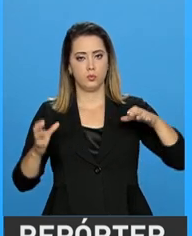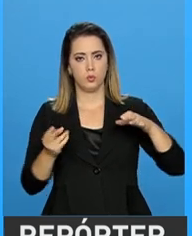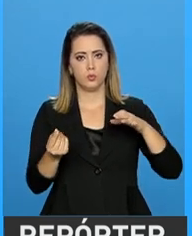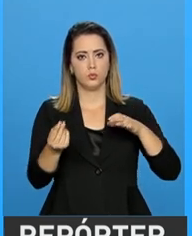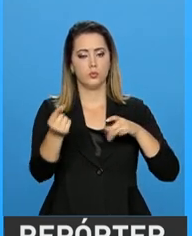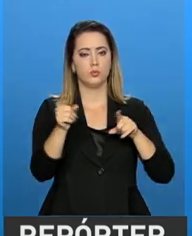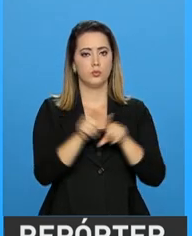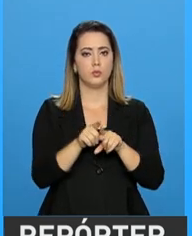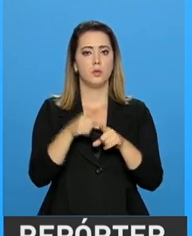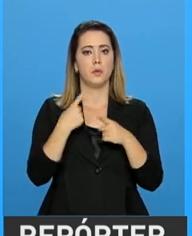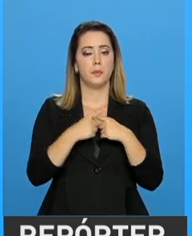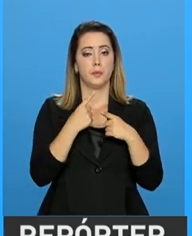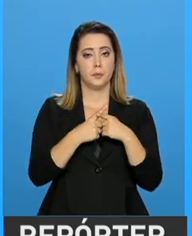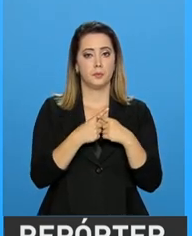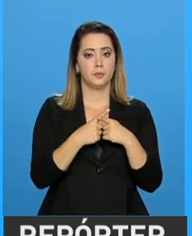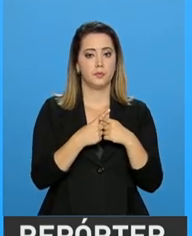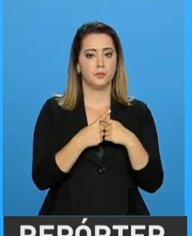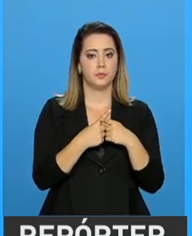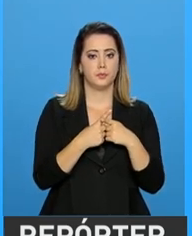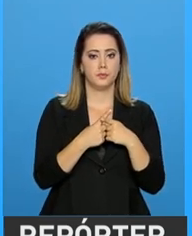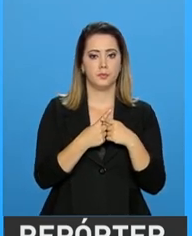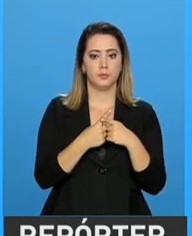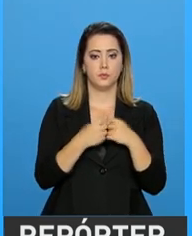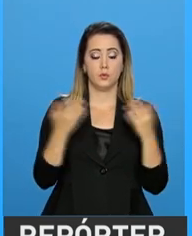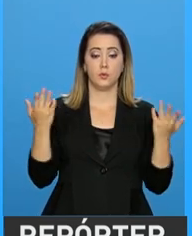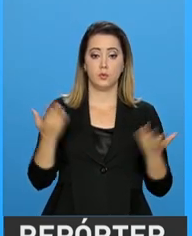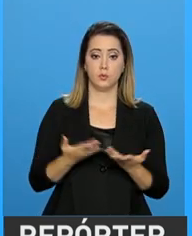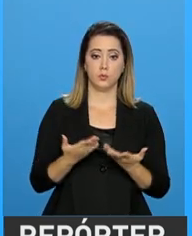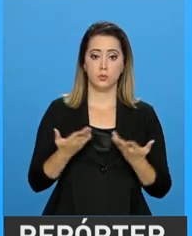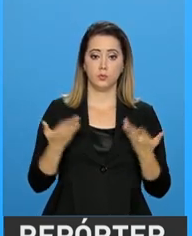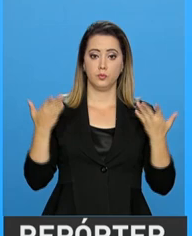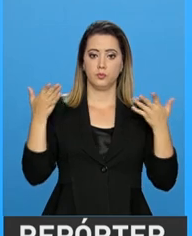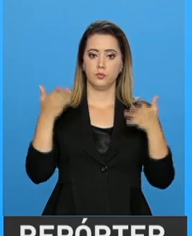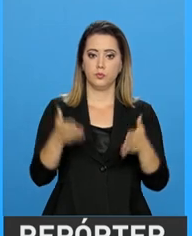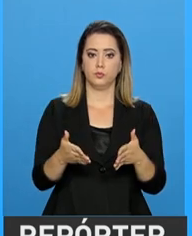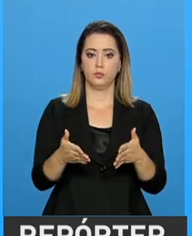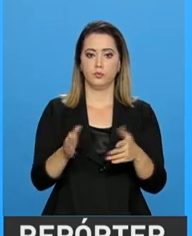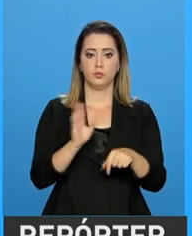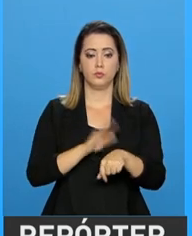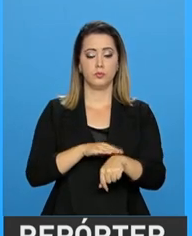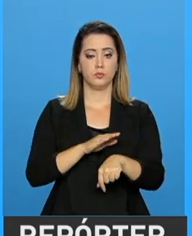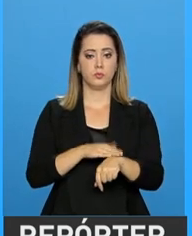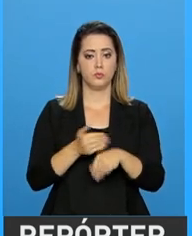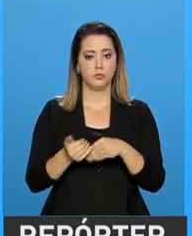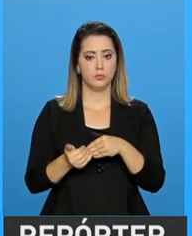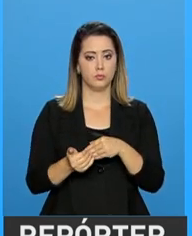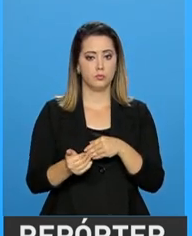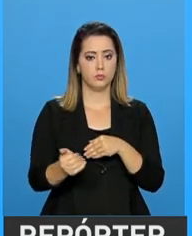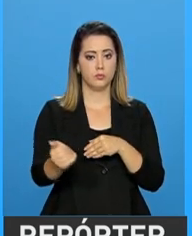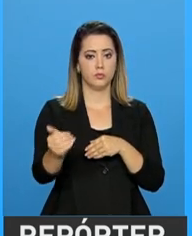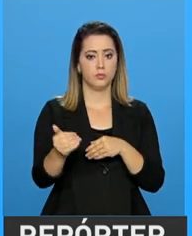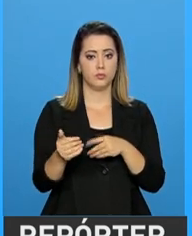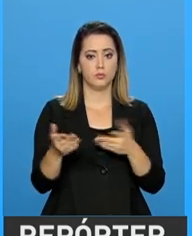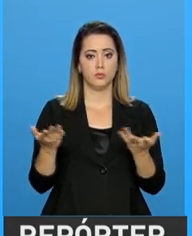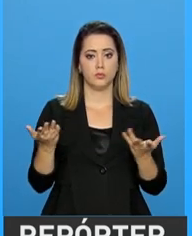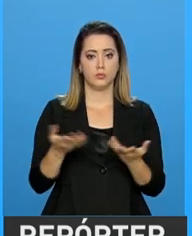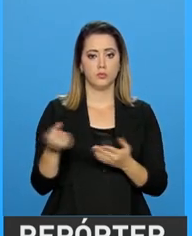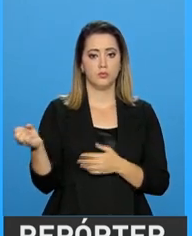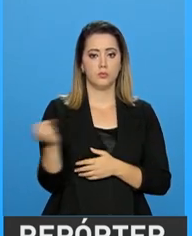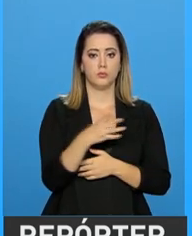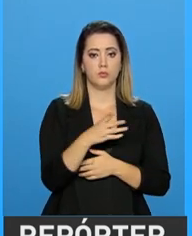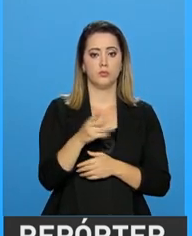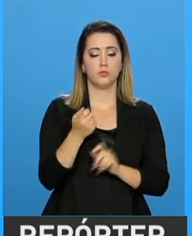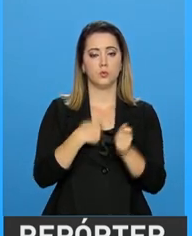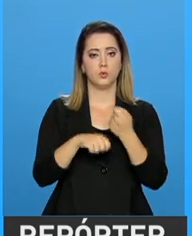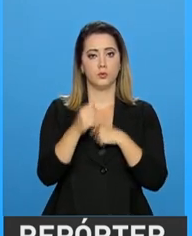até porque hoje ele atravessa um período de grande modernização